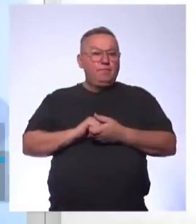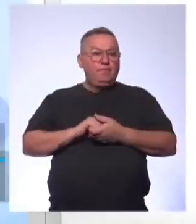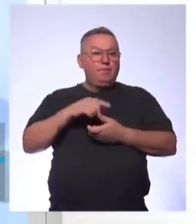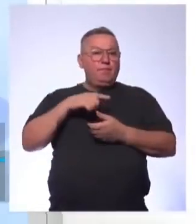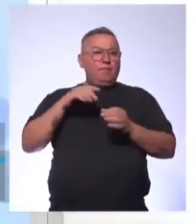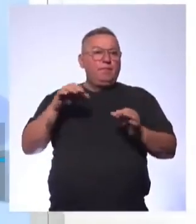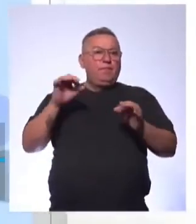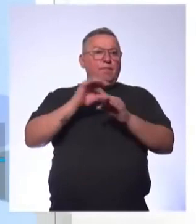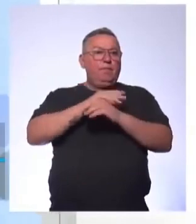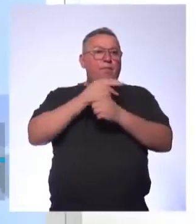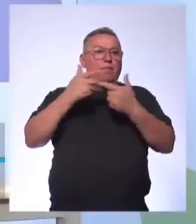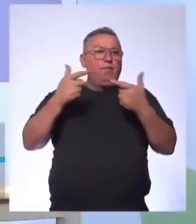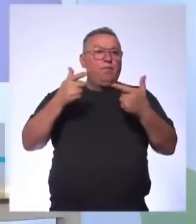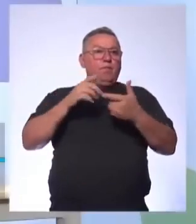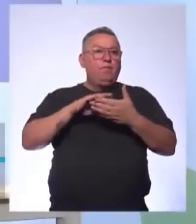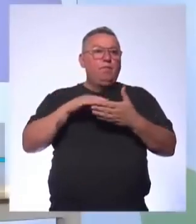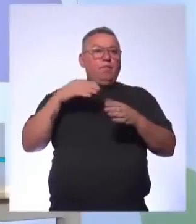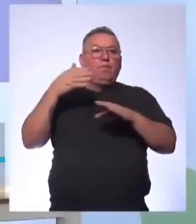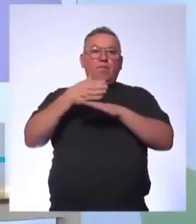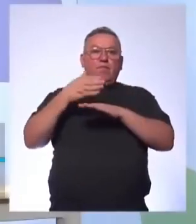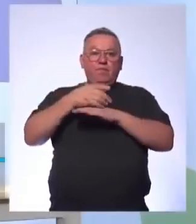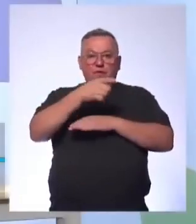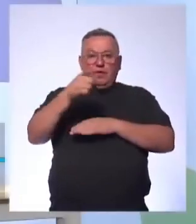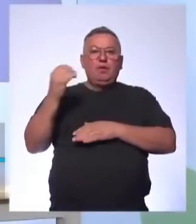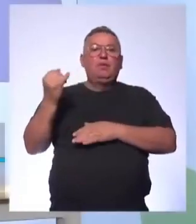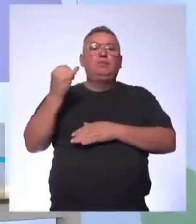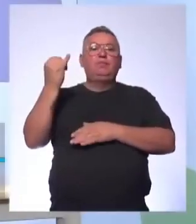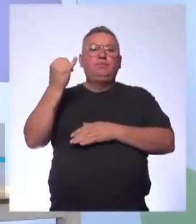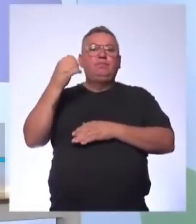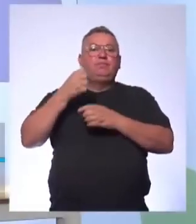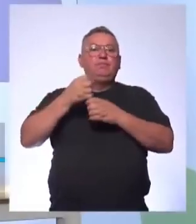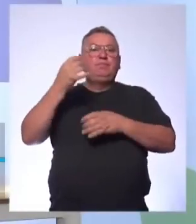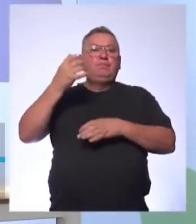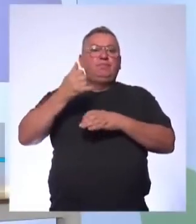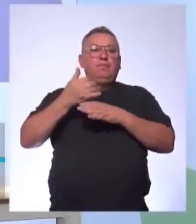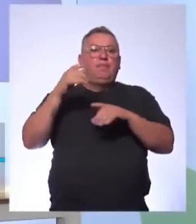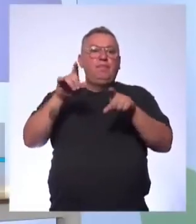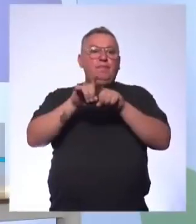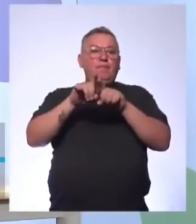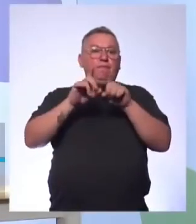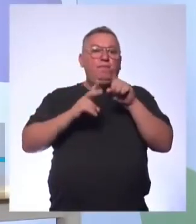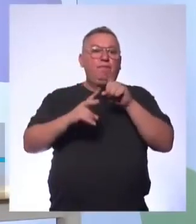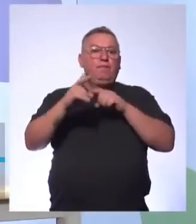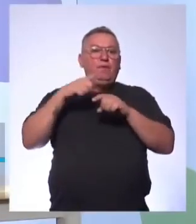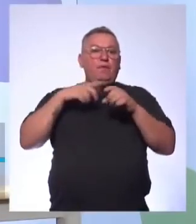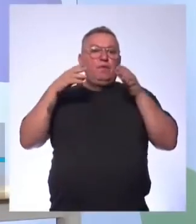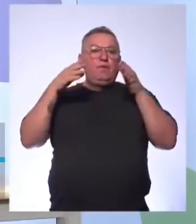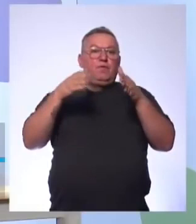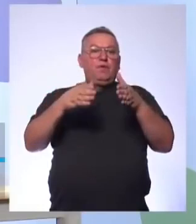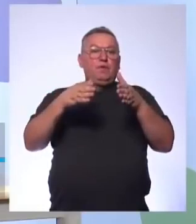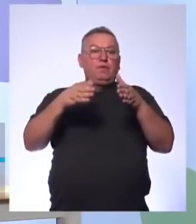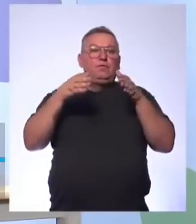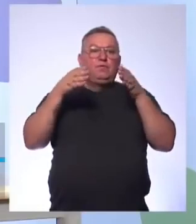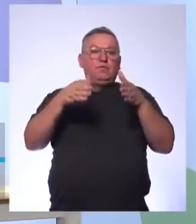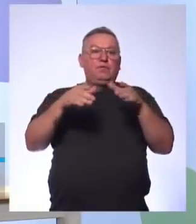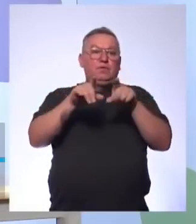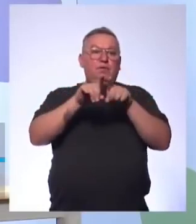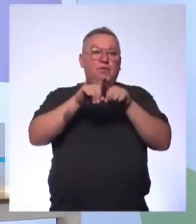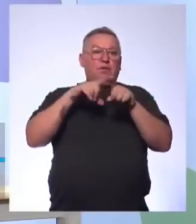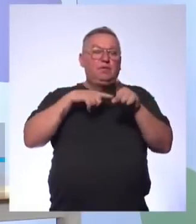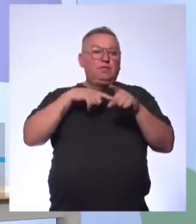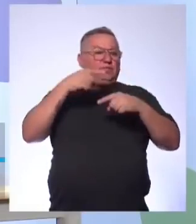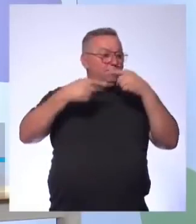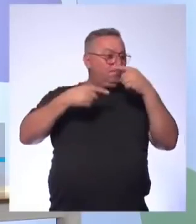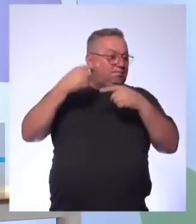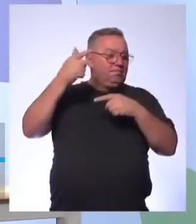completar com alguma coisa, Ed? A participação de vocês é muito importante aí no chat, né? Então, sempre focar aí, manter o foco. Às vezes vocês entram em umas